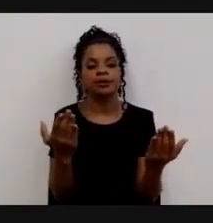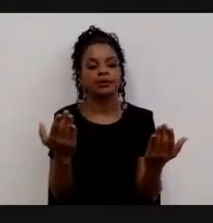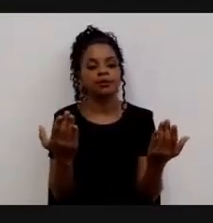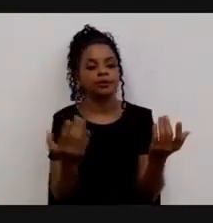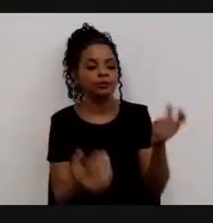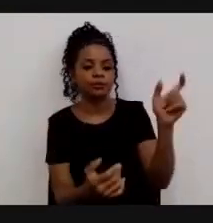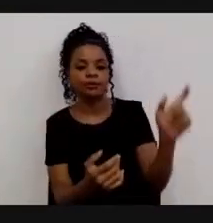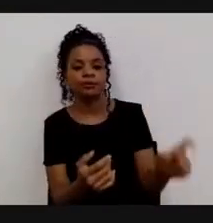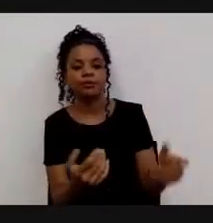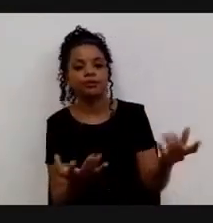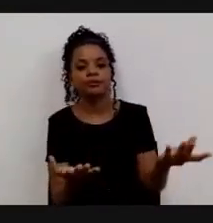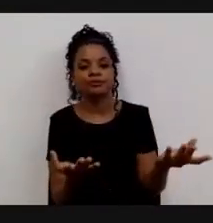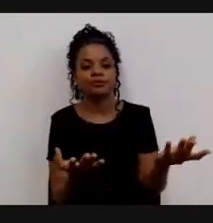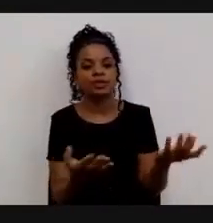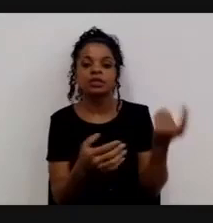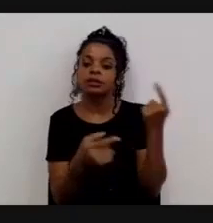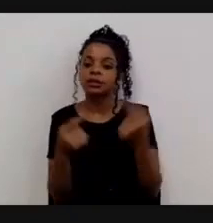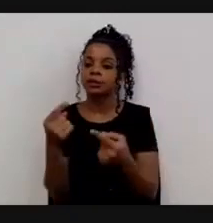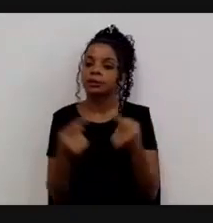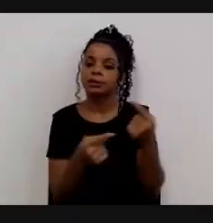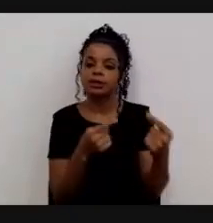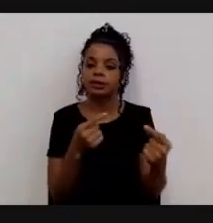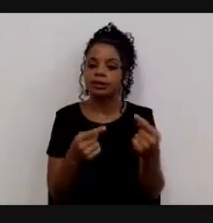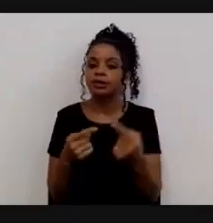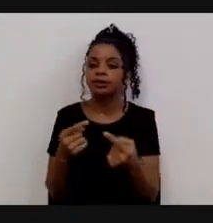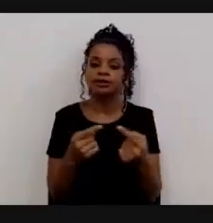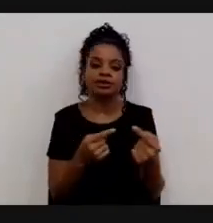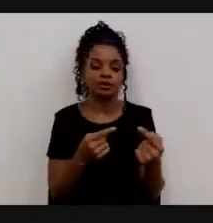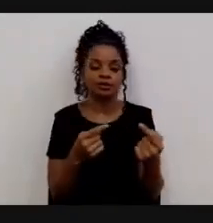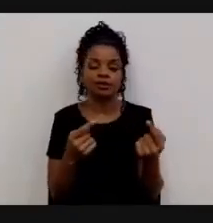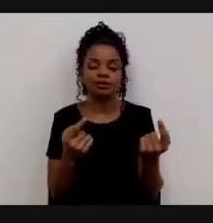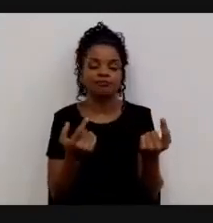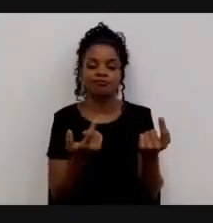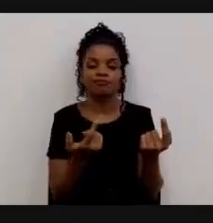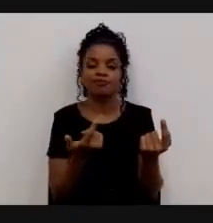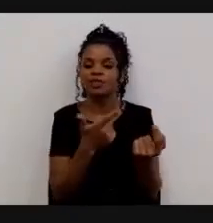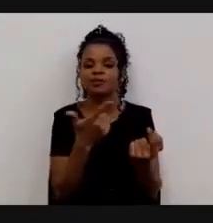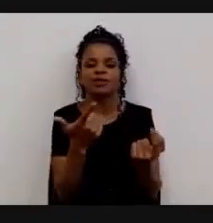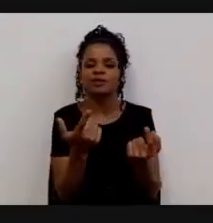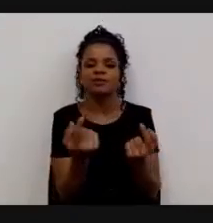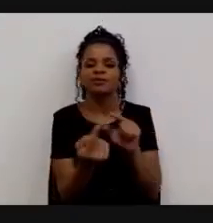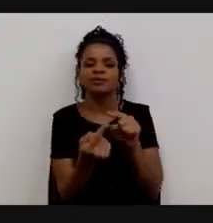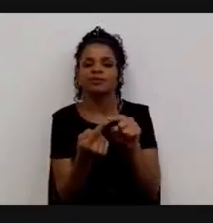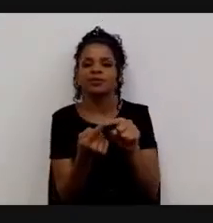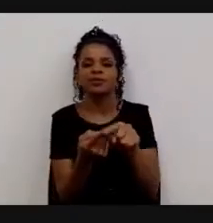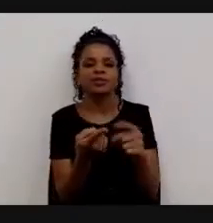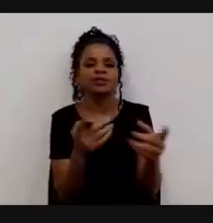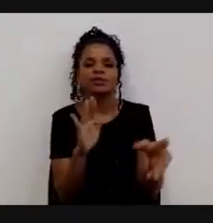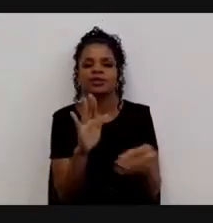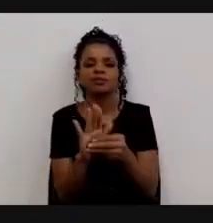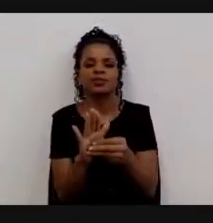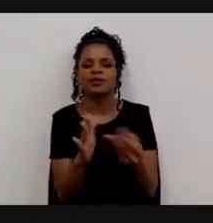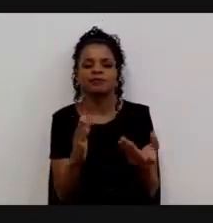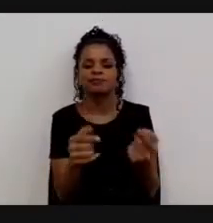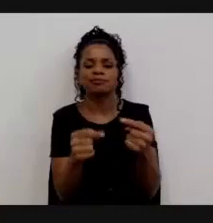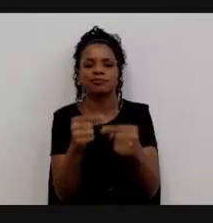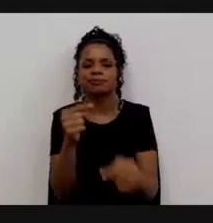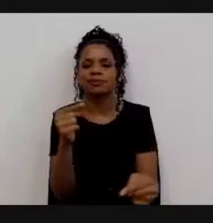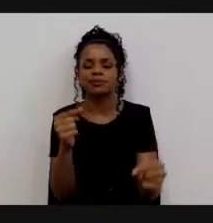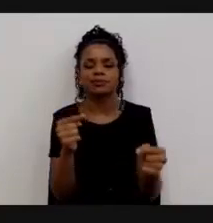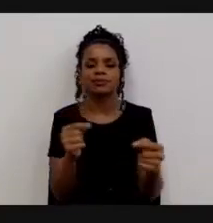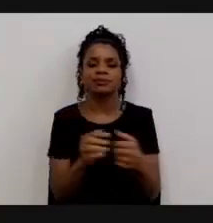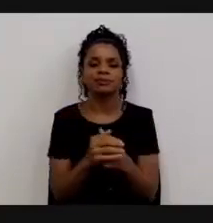concorrente. Talvez seja um debate ideológico que não vai ter muito sentido, né? Aquele recurso, aquela emenda não vai fazer sentido.